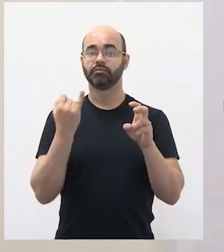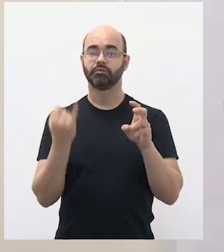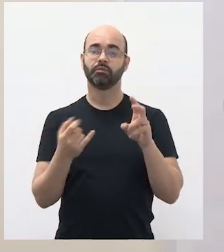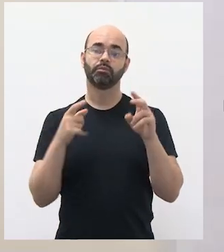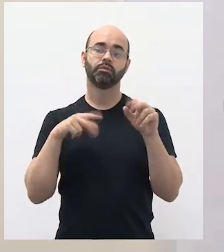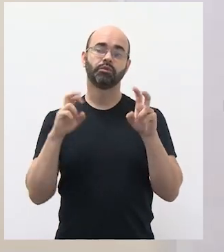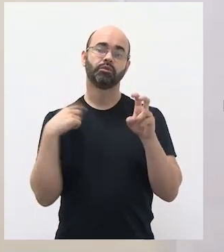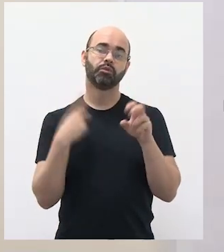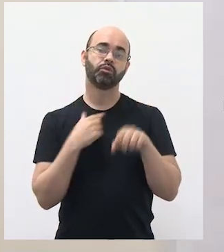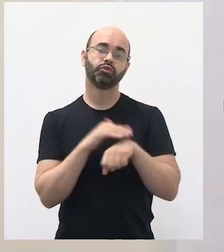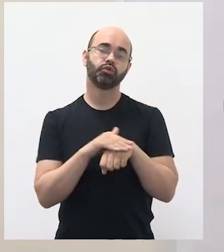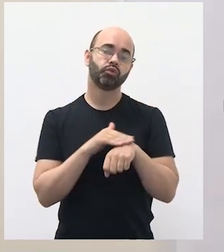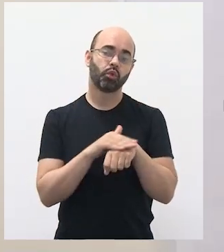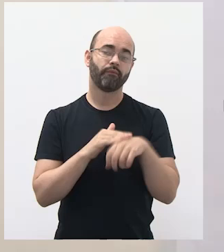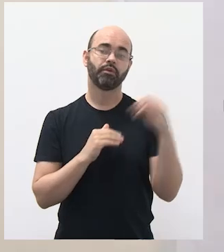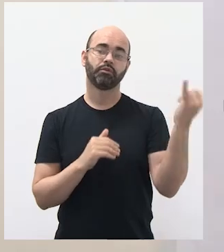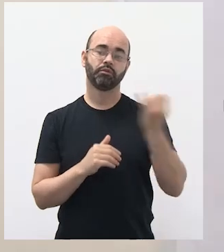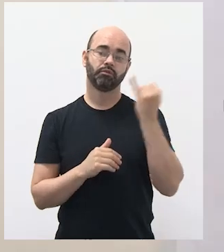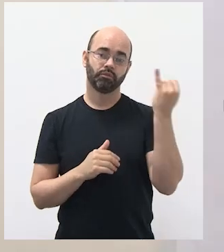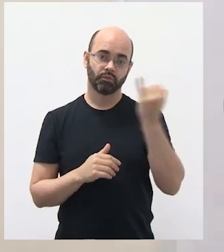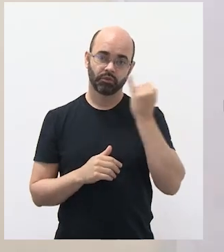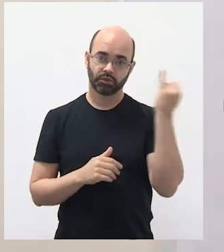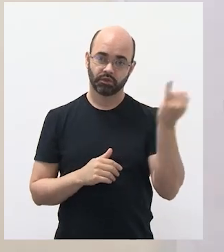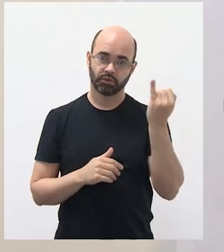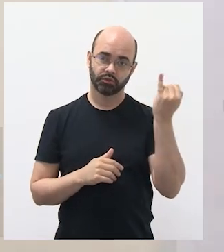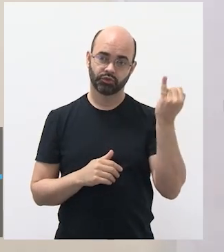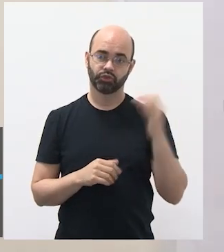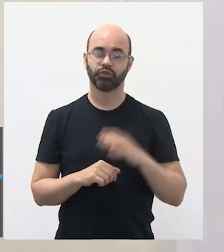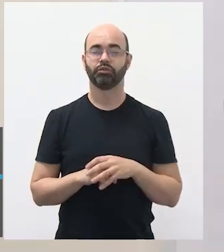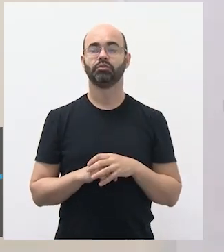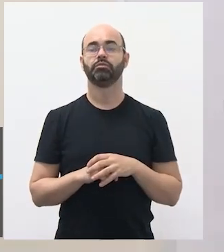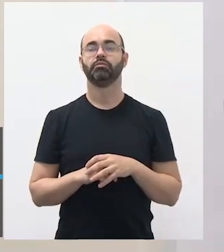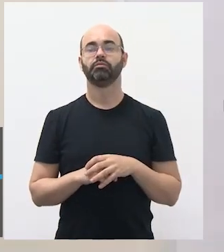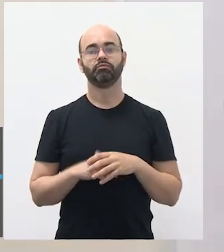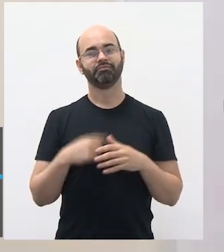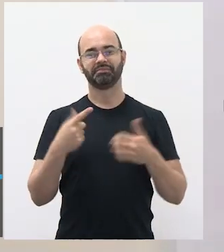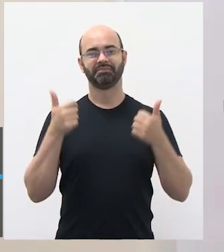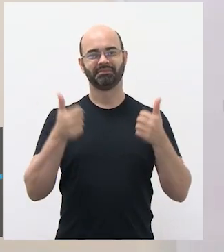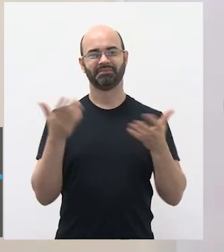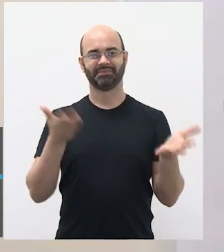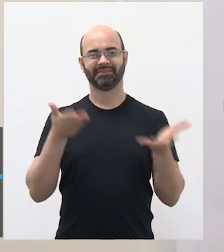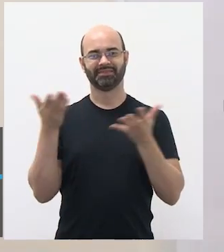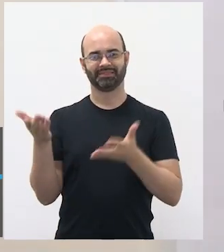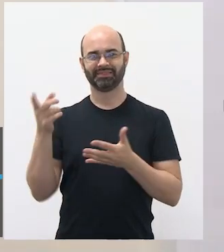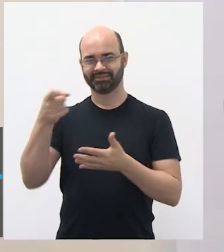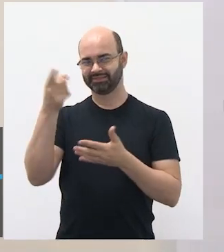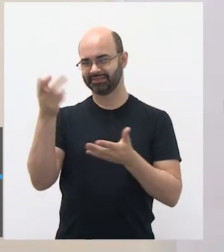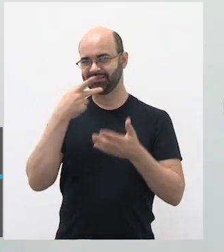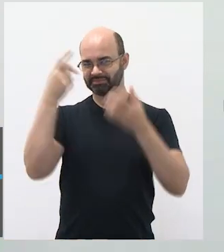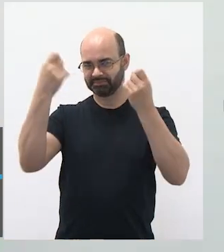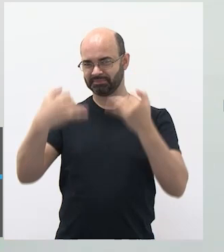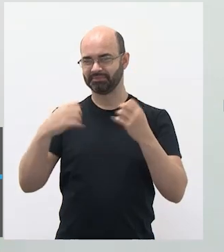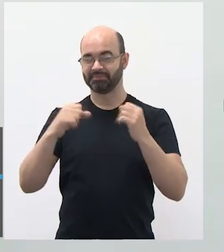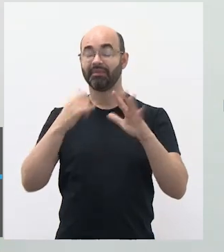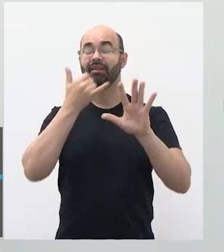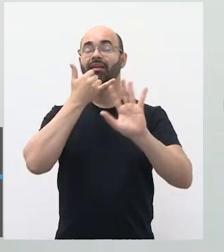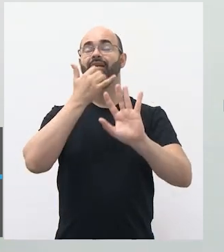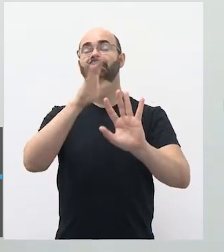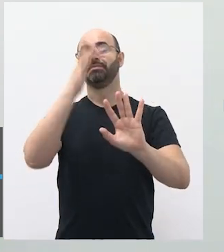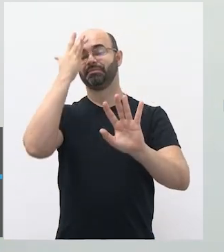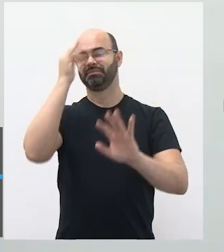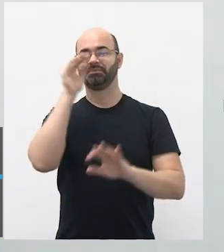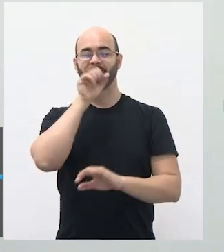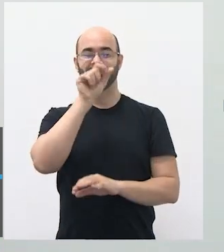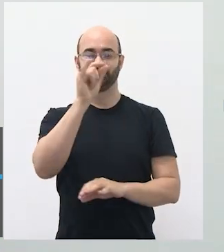as pautas étnico-raciais e, enfim, vamos lá. Raquel, é contigo. E, Raquel, só